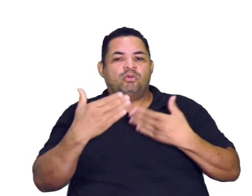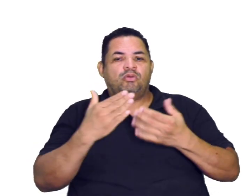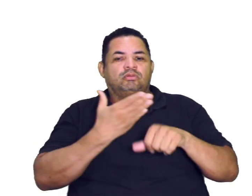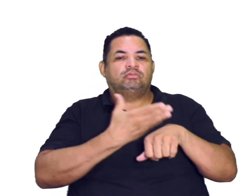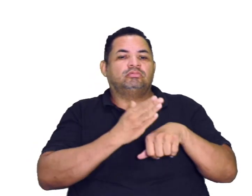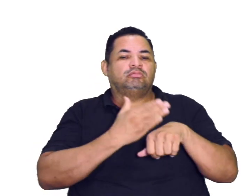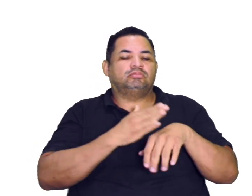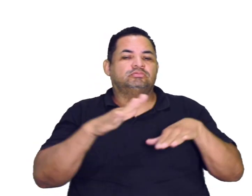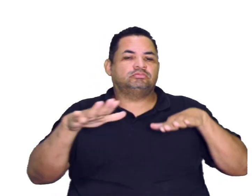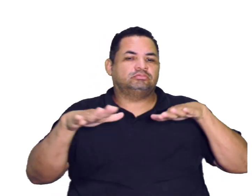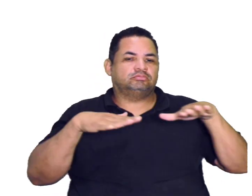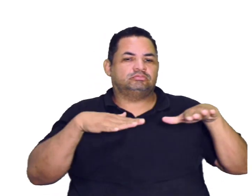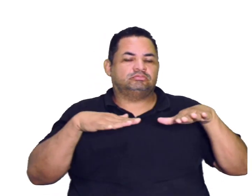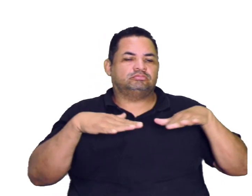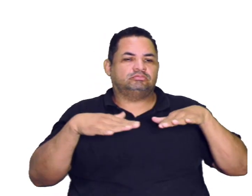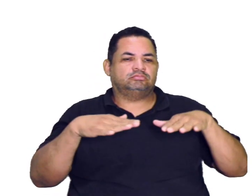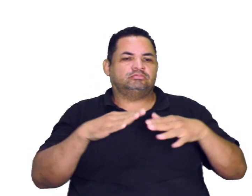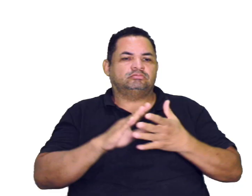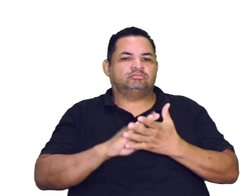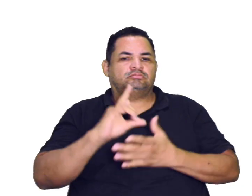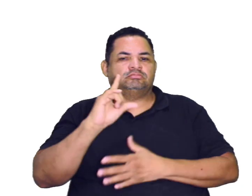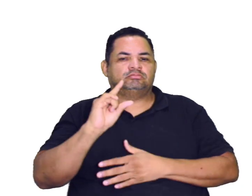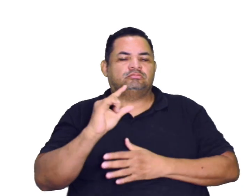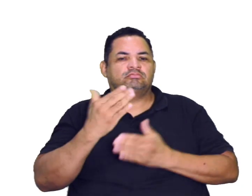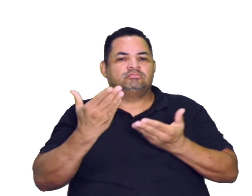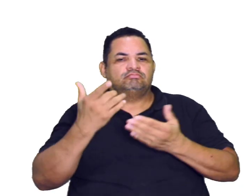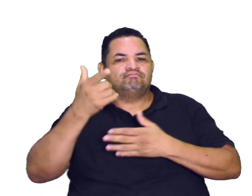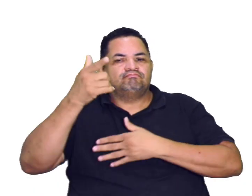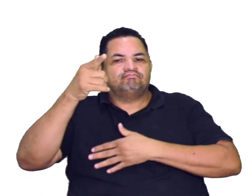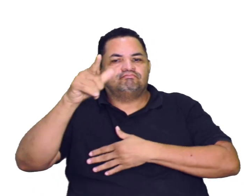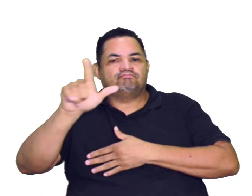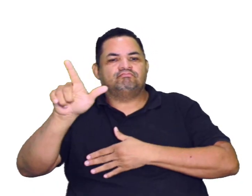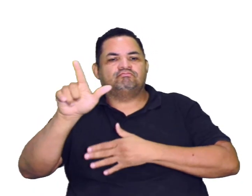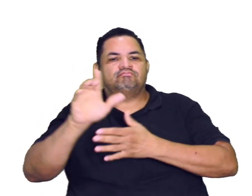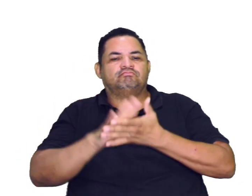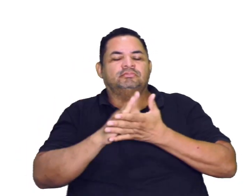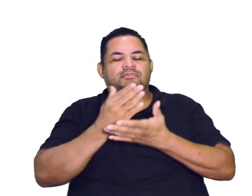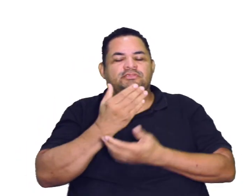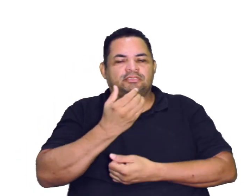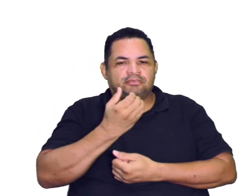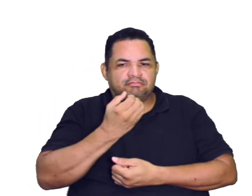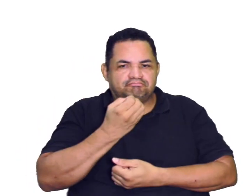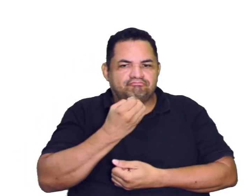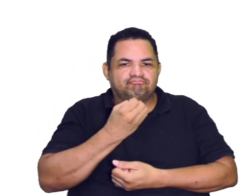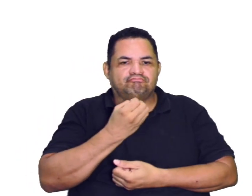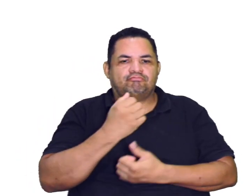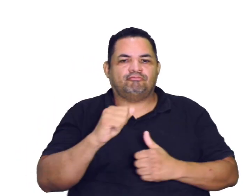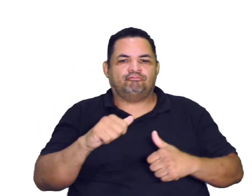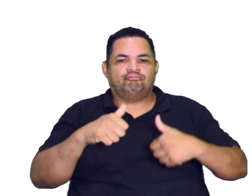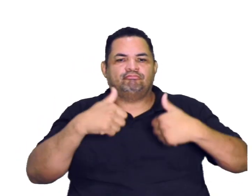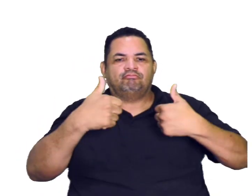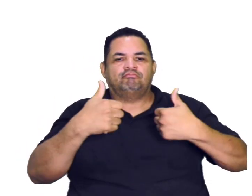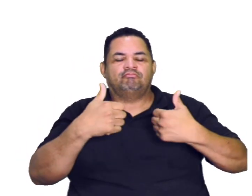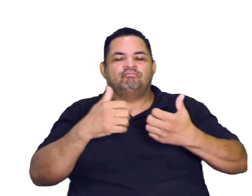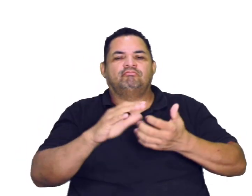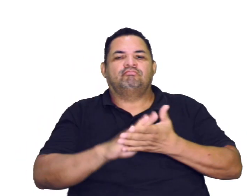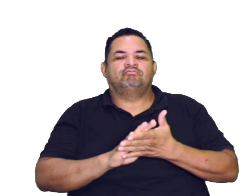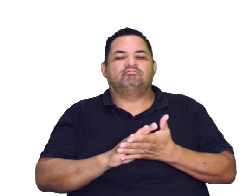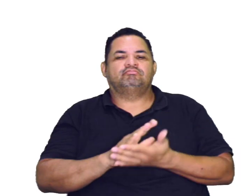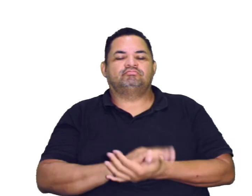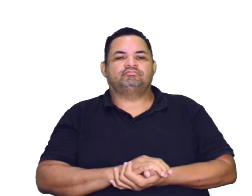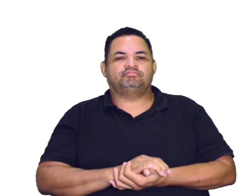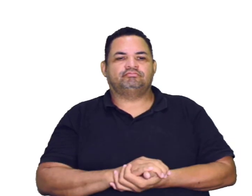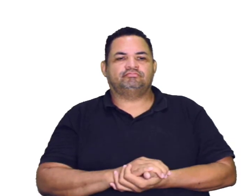da execução desses movimentos. Só que o impacto é menor e você consegue ter os benefícios que você teria fora da